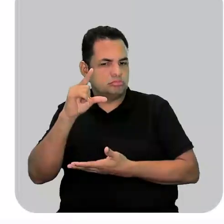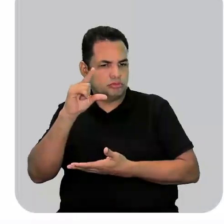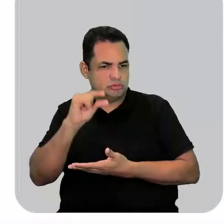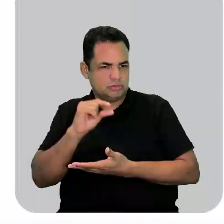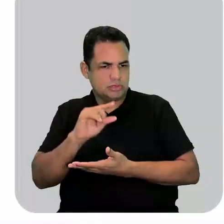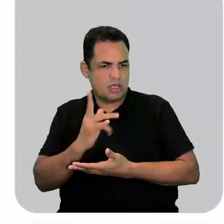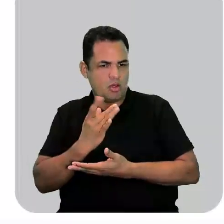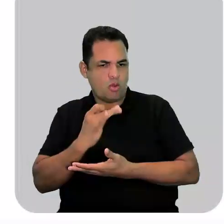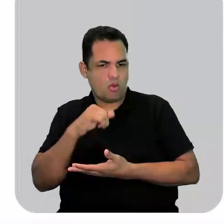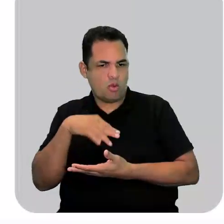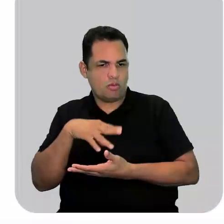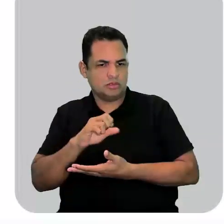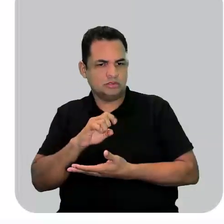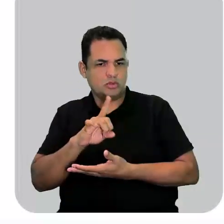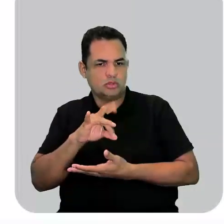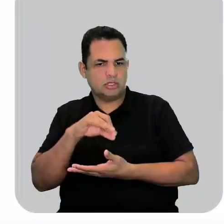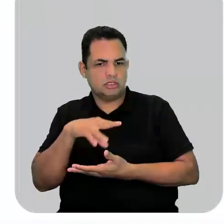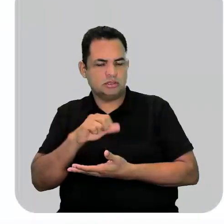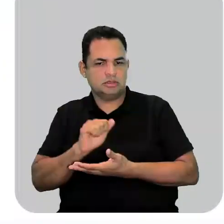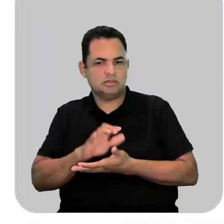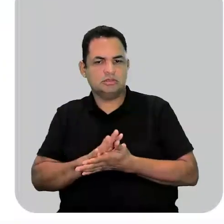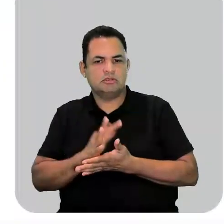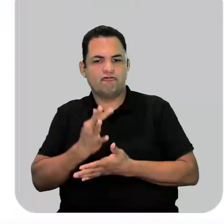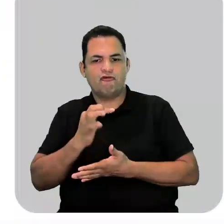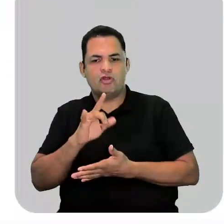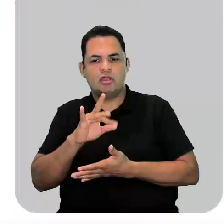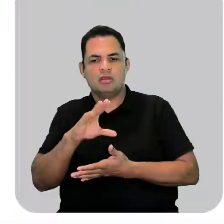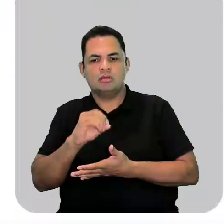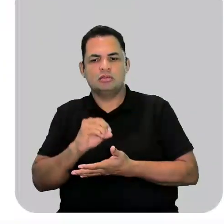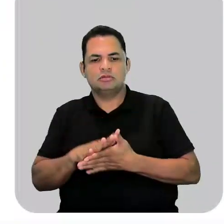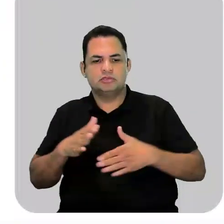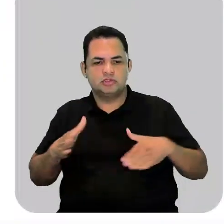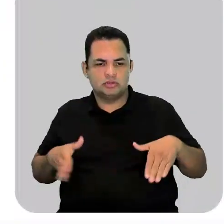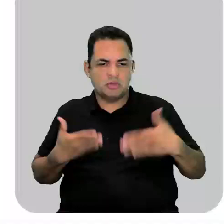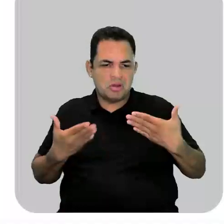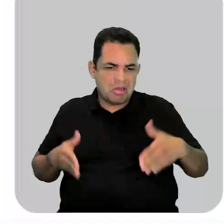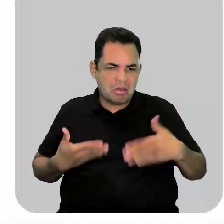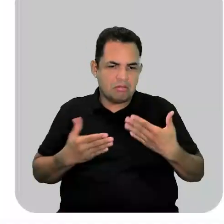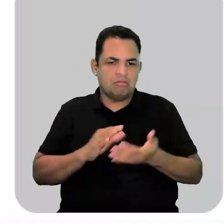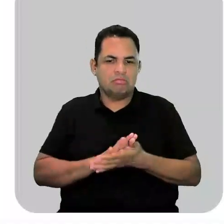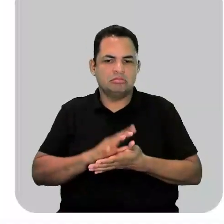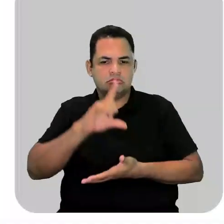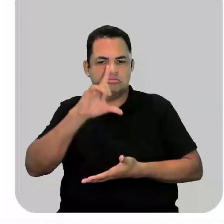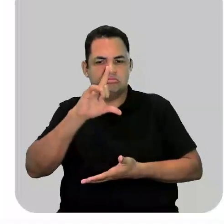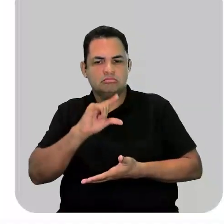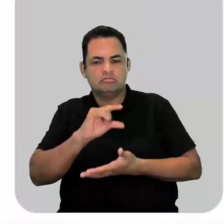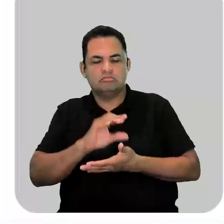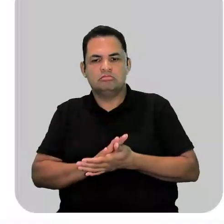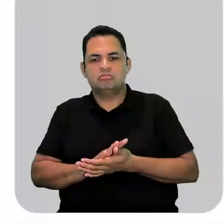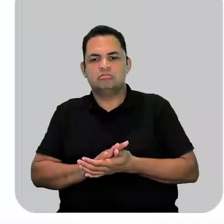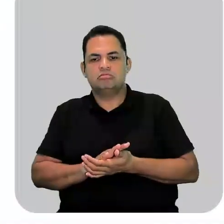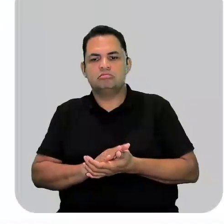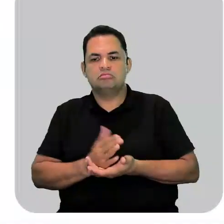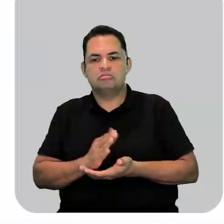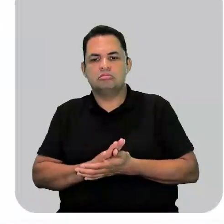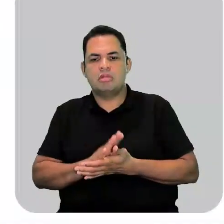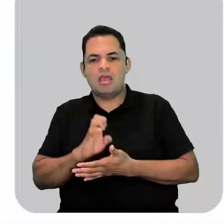hormônios luteinizante e folículo estimulante, levando à diminuição